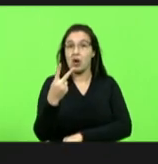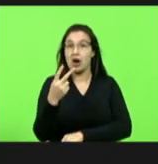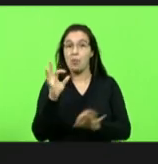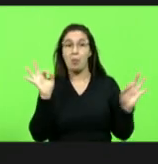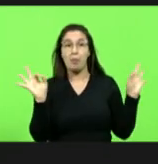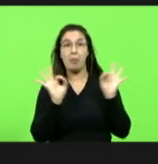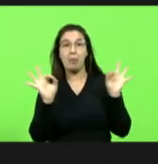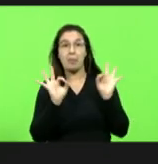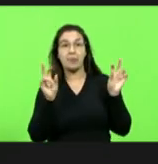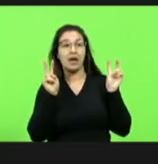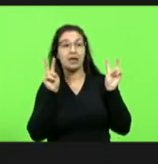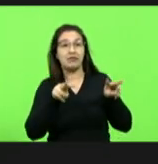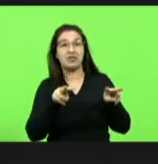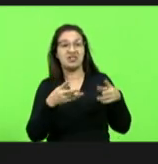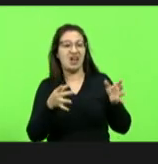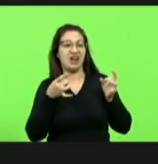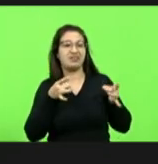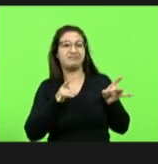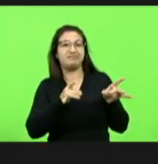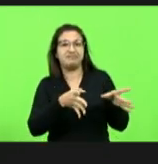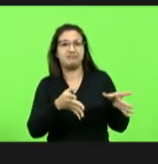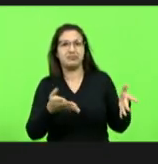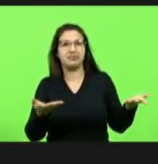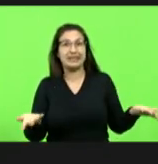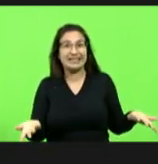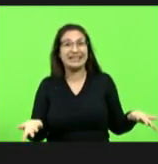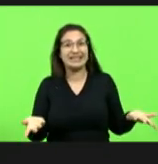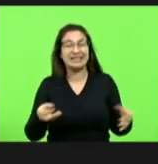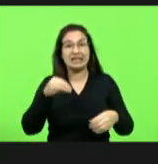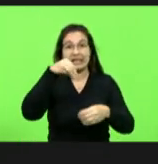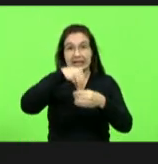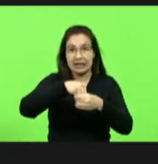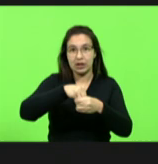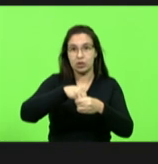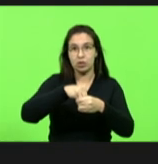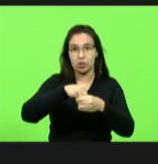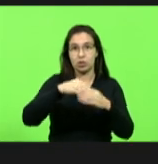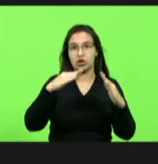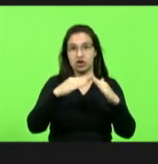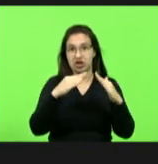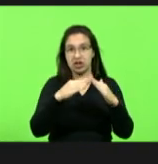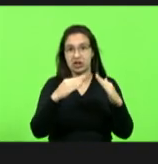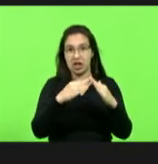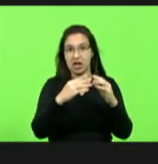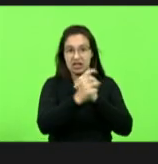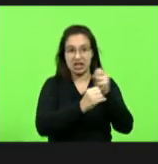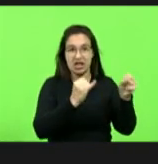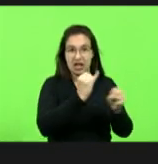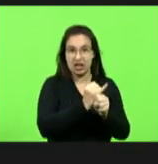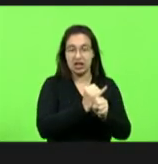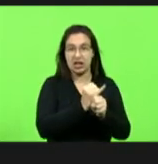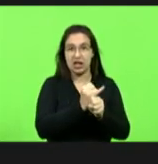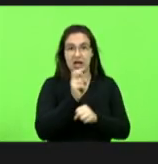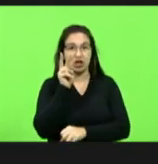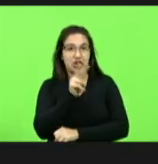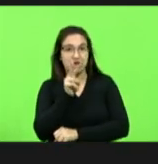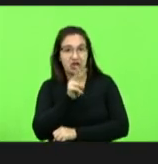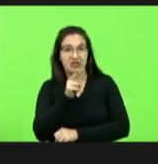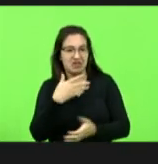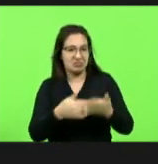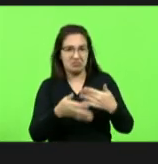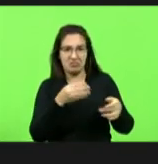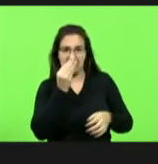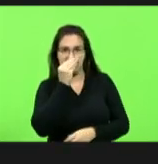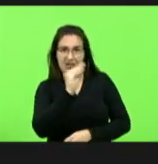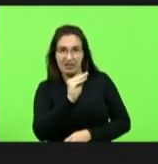própria sorte. Então, essas crianças que estão na internet sem supervisão também estão jogadas à própria sorte. E até foi lembrada, claro, a